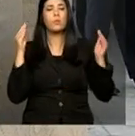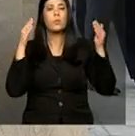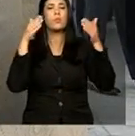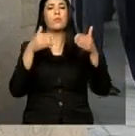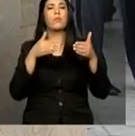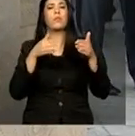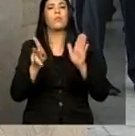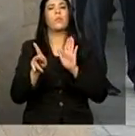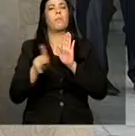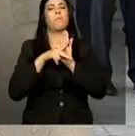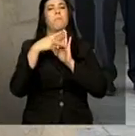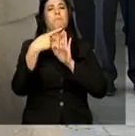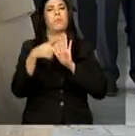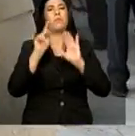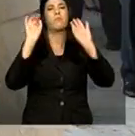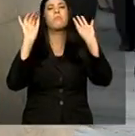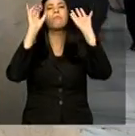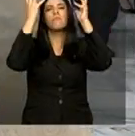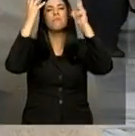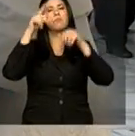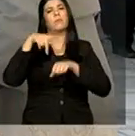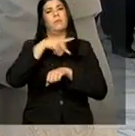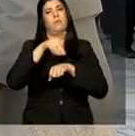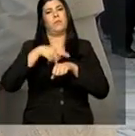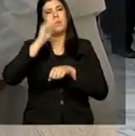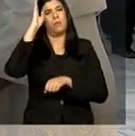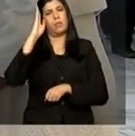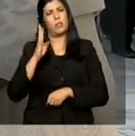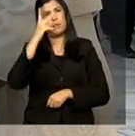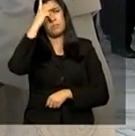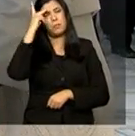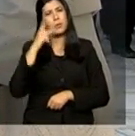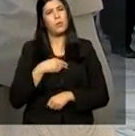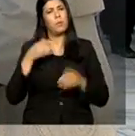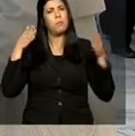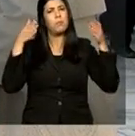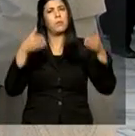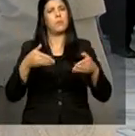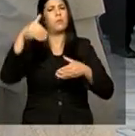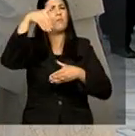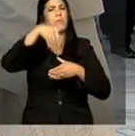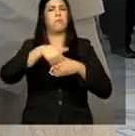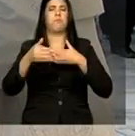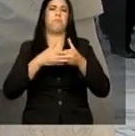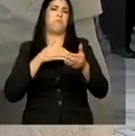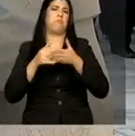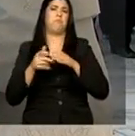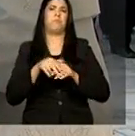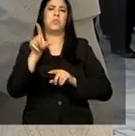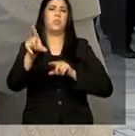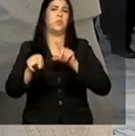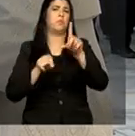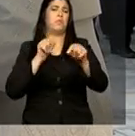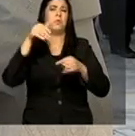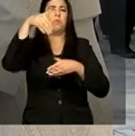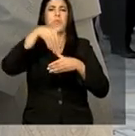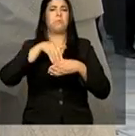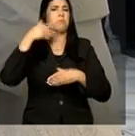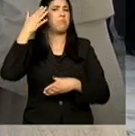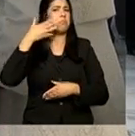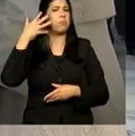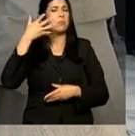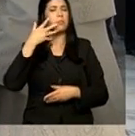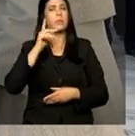a festa é para o cidadão brasileiro. Aquele que participou, que votou, independentemente do candidato ter vencido ou não, esse é o momento no